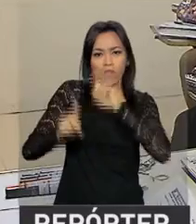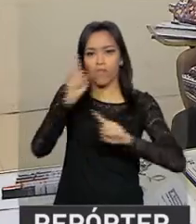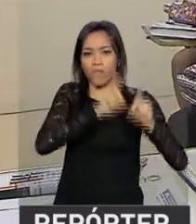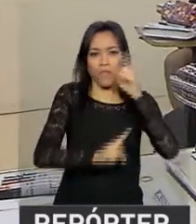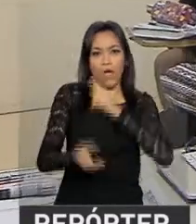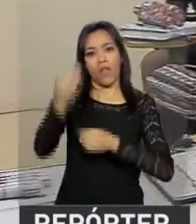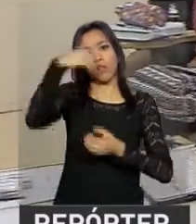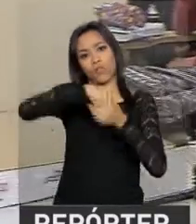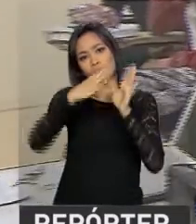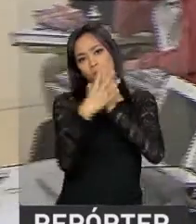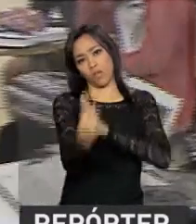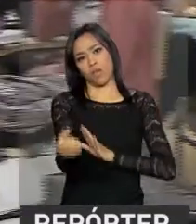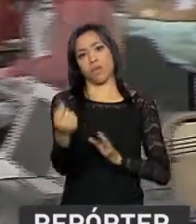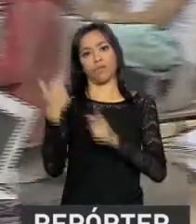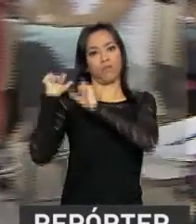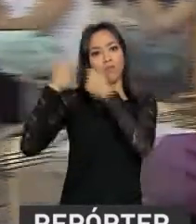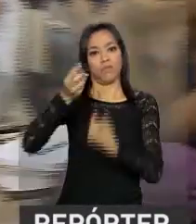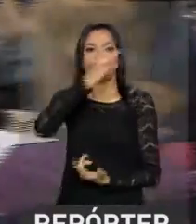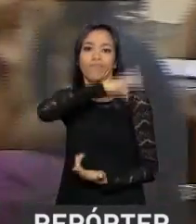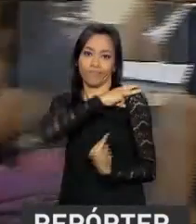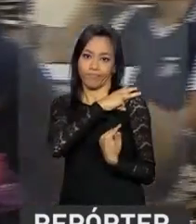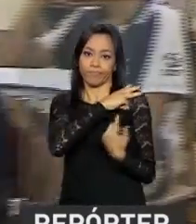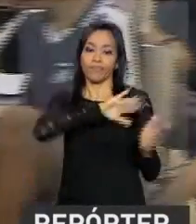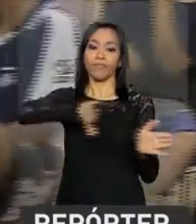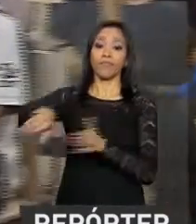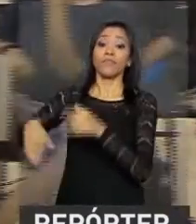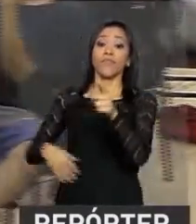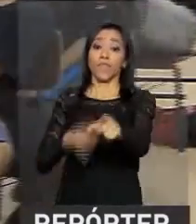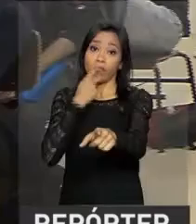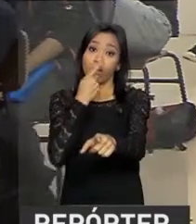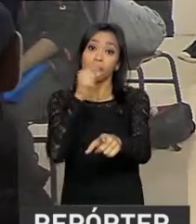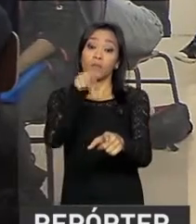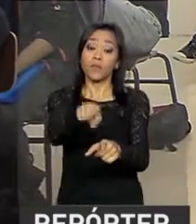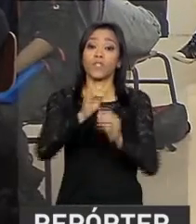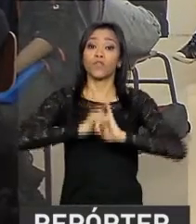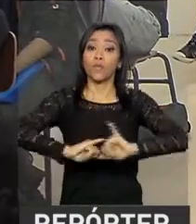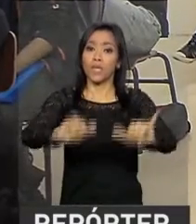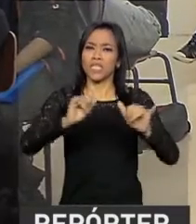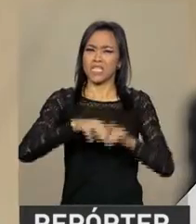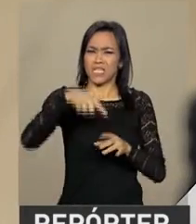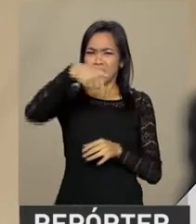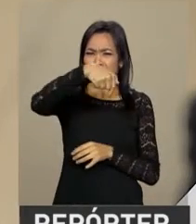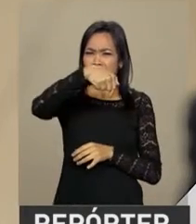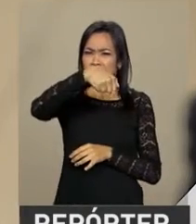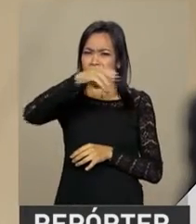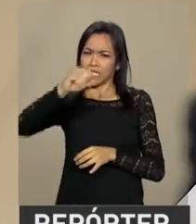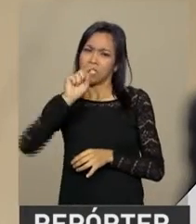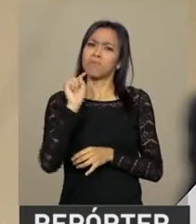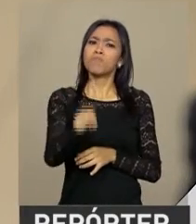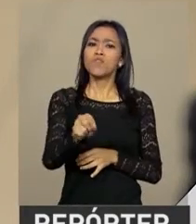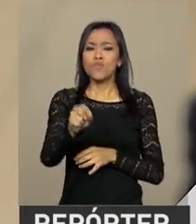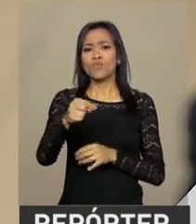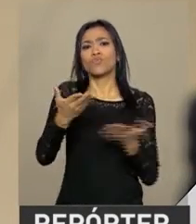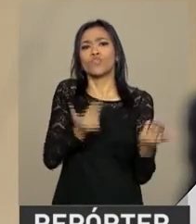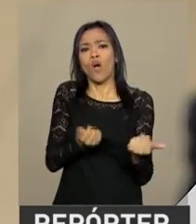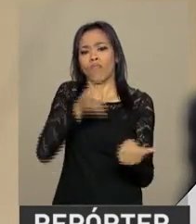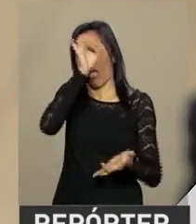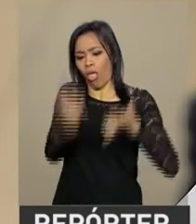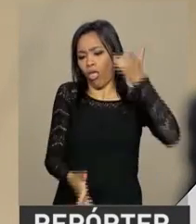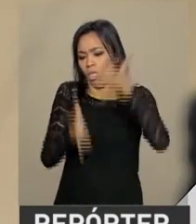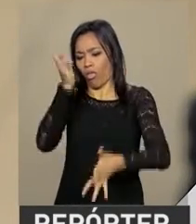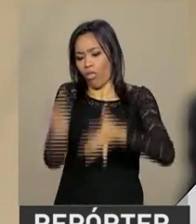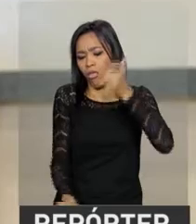médio dados do ministério da educação apontam que em média 700 mil jovens abandonam o ensino médio